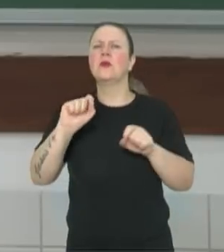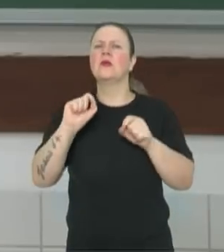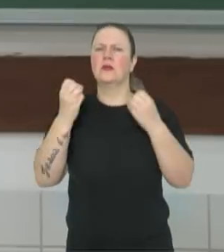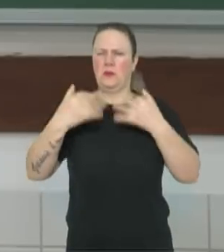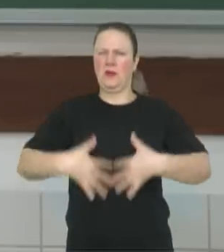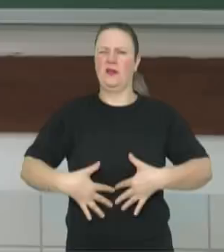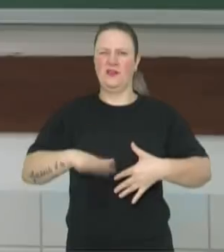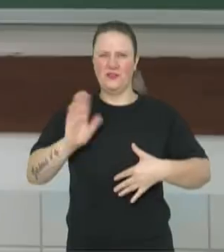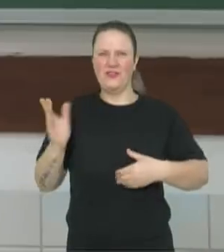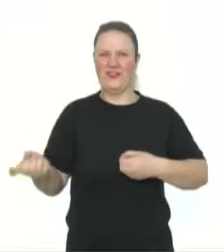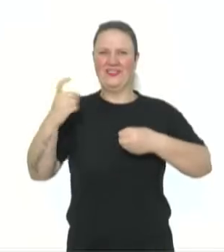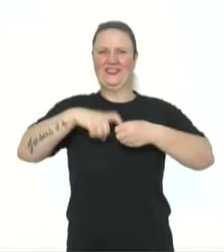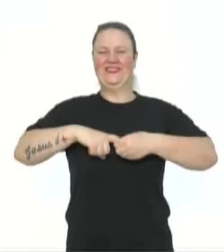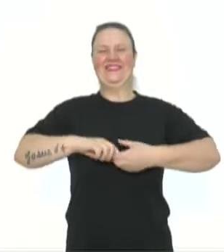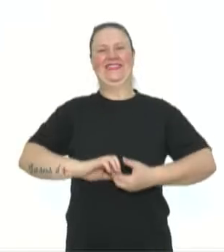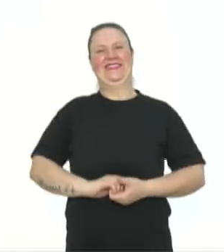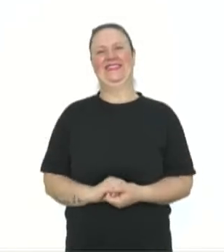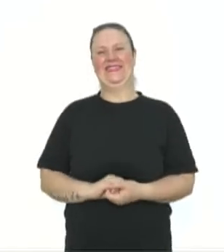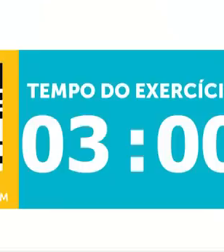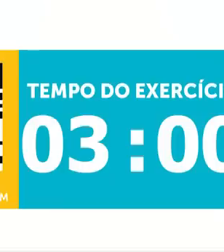poema. Vamos lá?